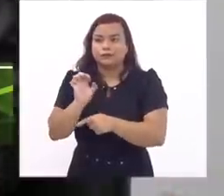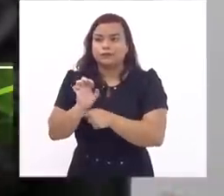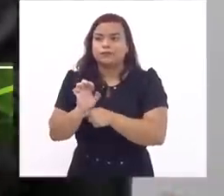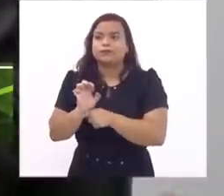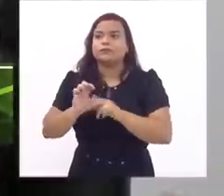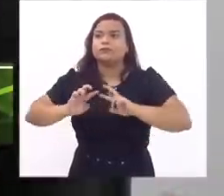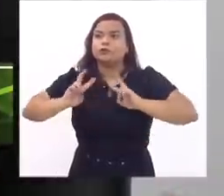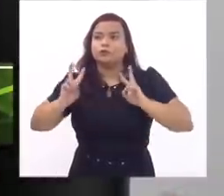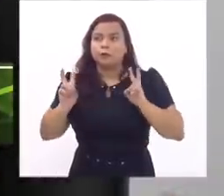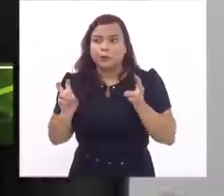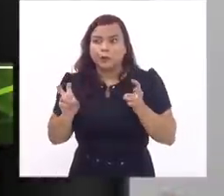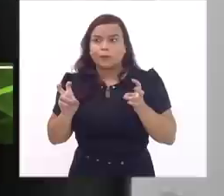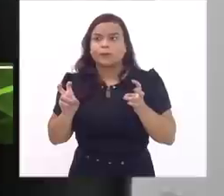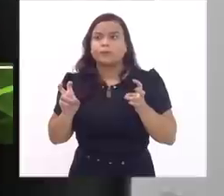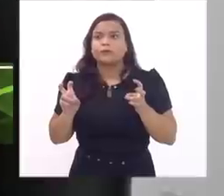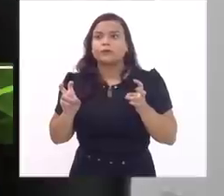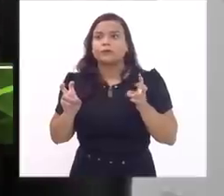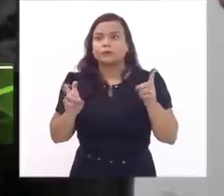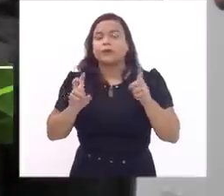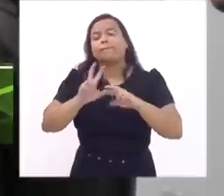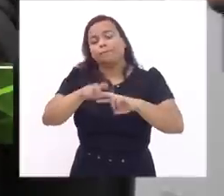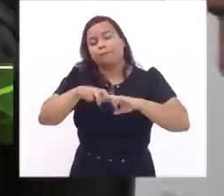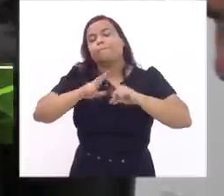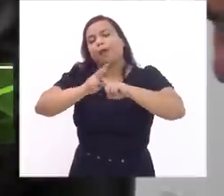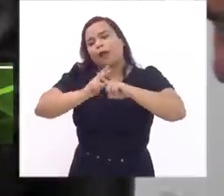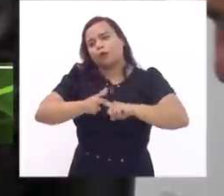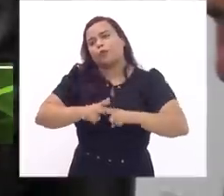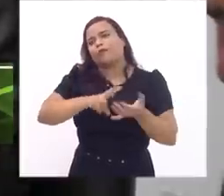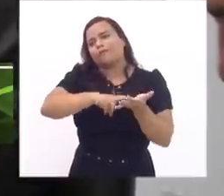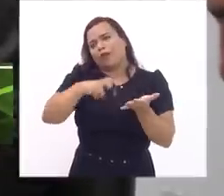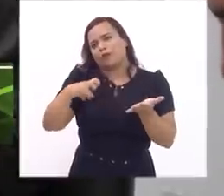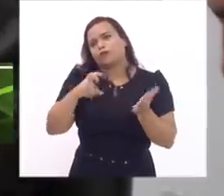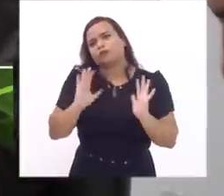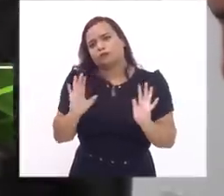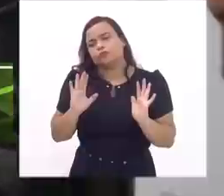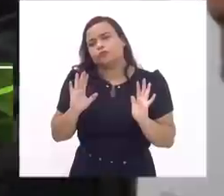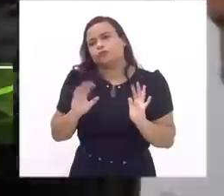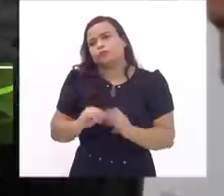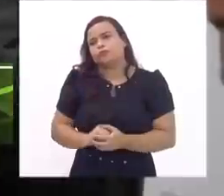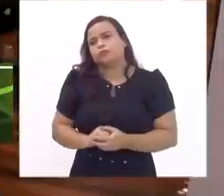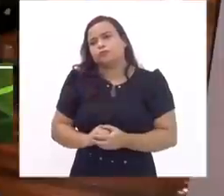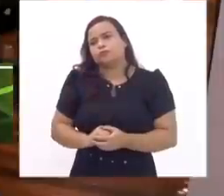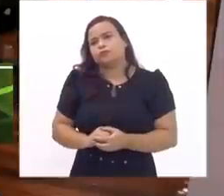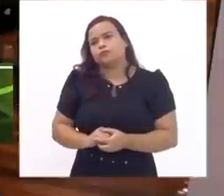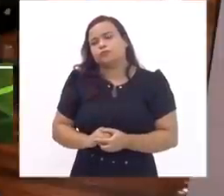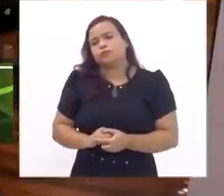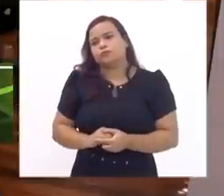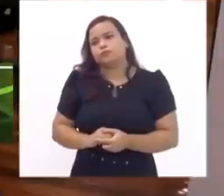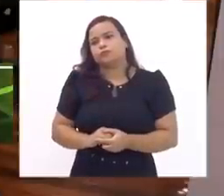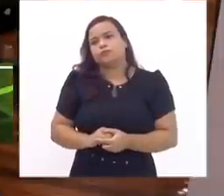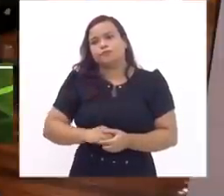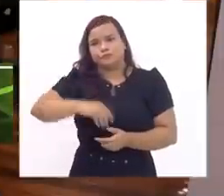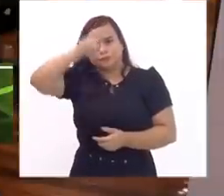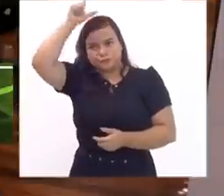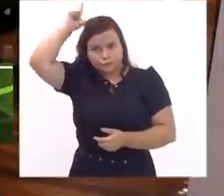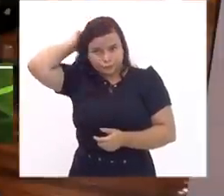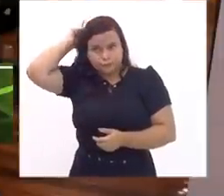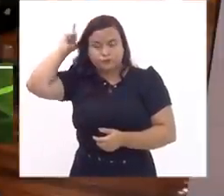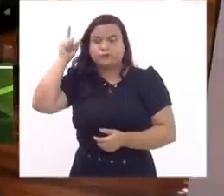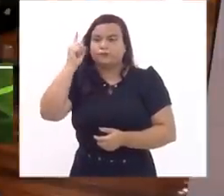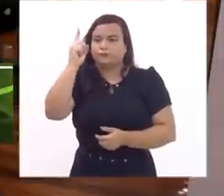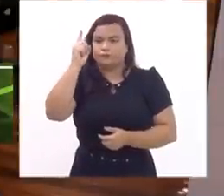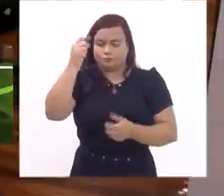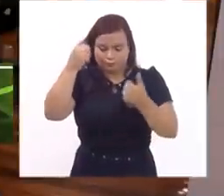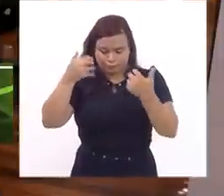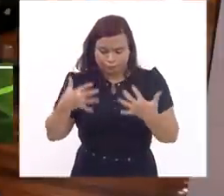Com relação à matéria 16, por isso é a manutenção do veto, mas eu tenho que encaminhar aqui. Senhor presidente. Sim, deputado Luiz. Olha